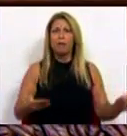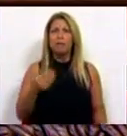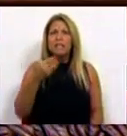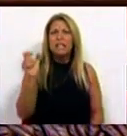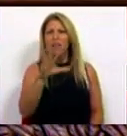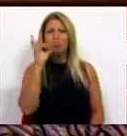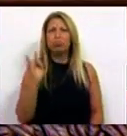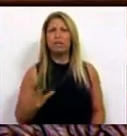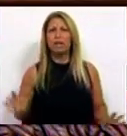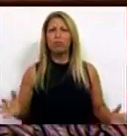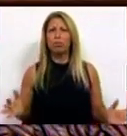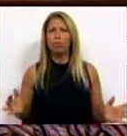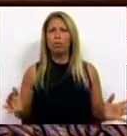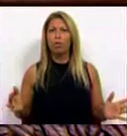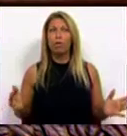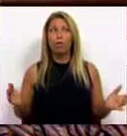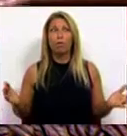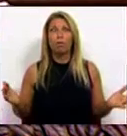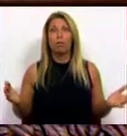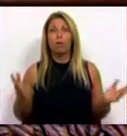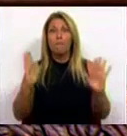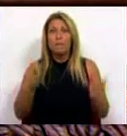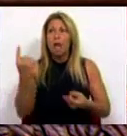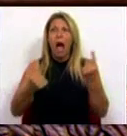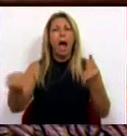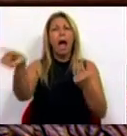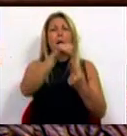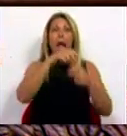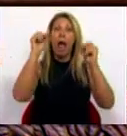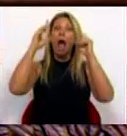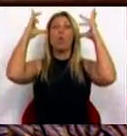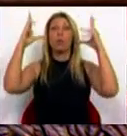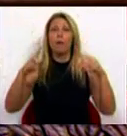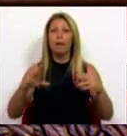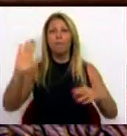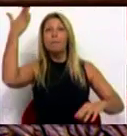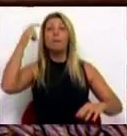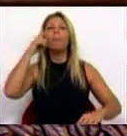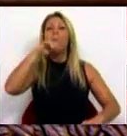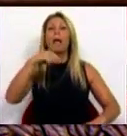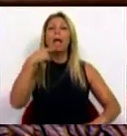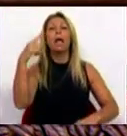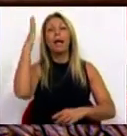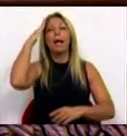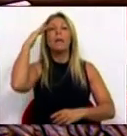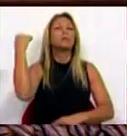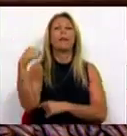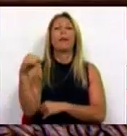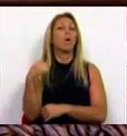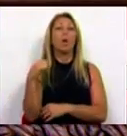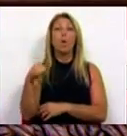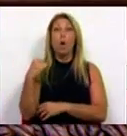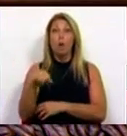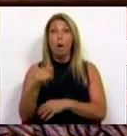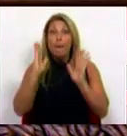tem que acordar. E designadamente aqueles que passam a vida a dizer que não com a cabeça. É tempo de acordar. E é tempo de